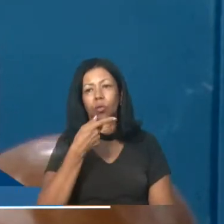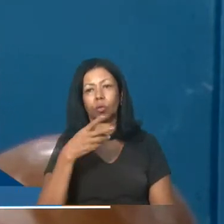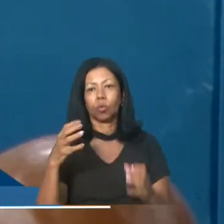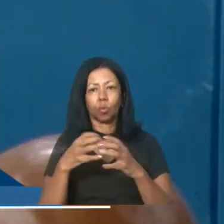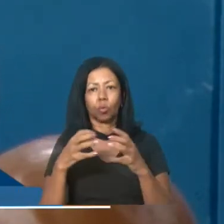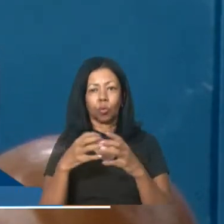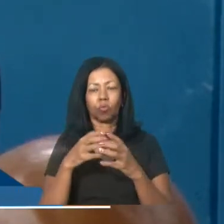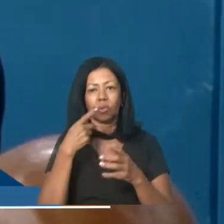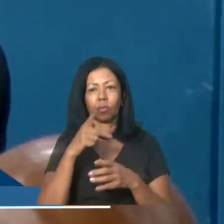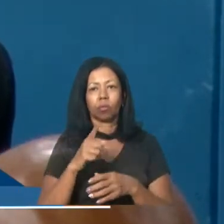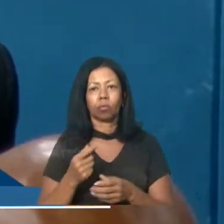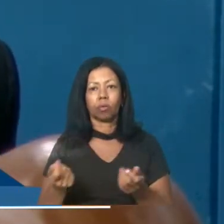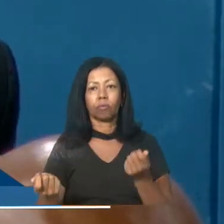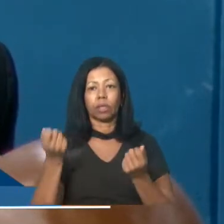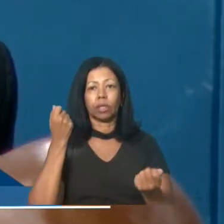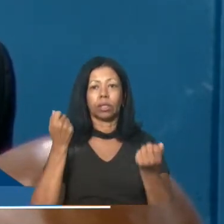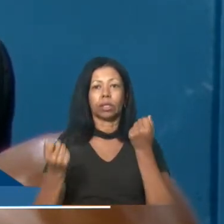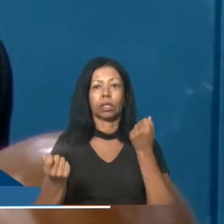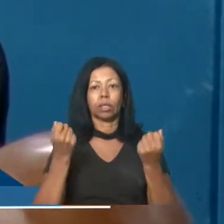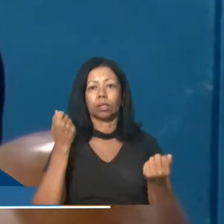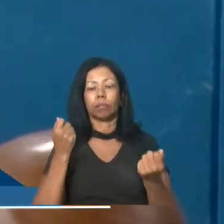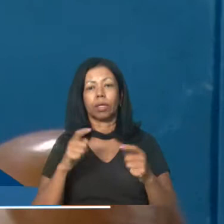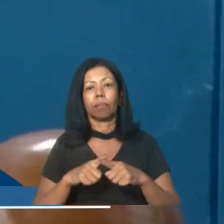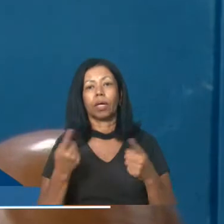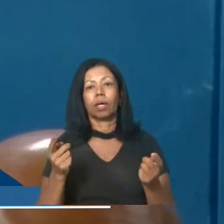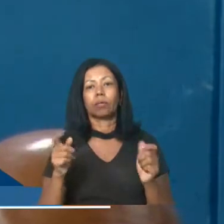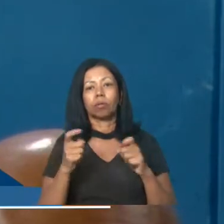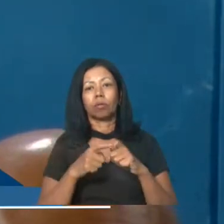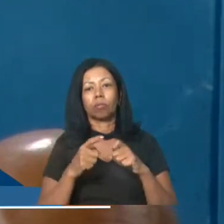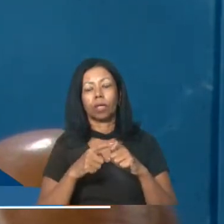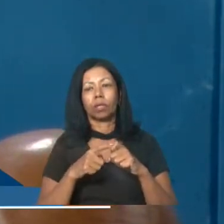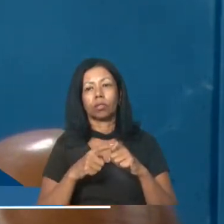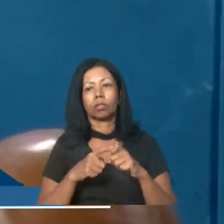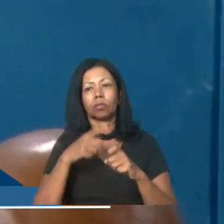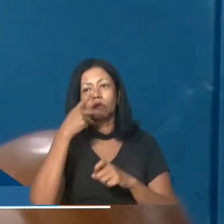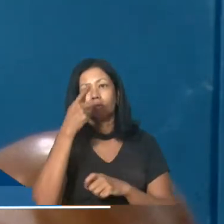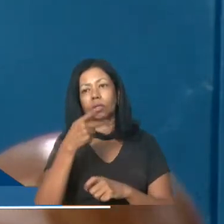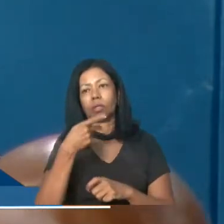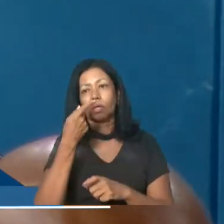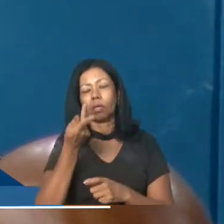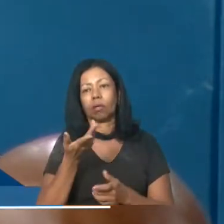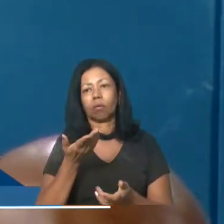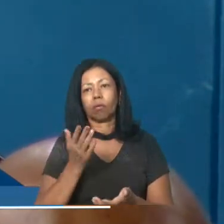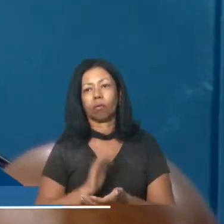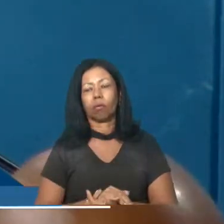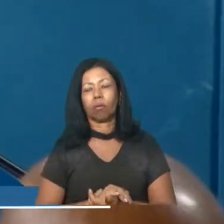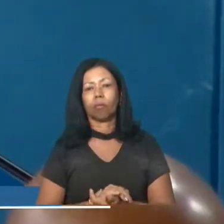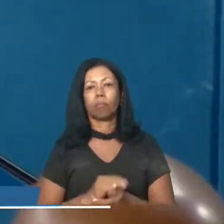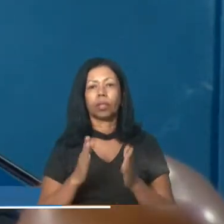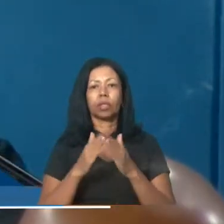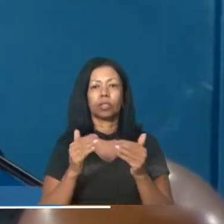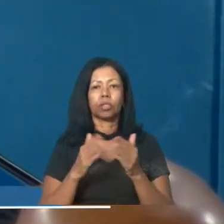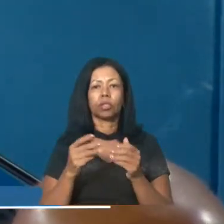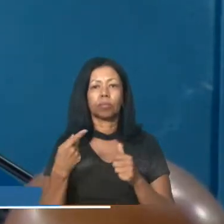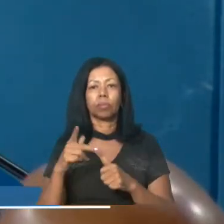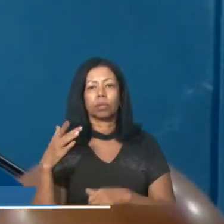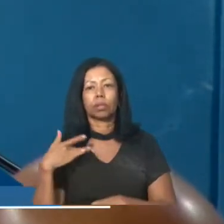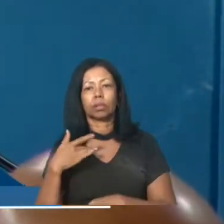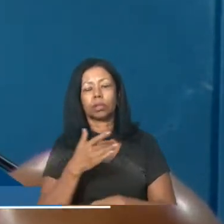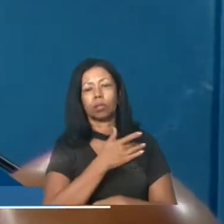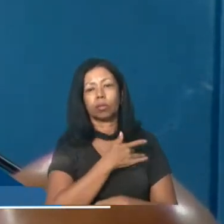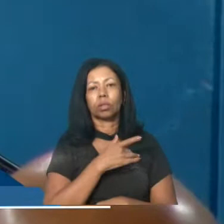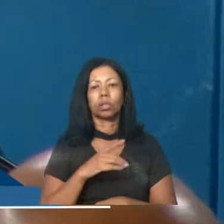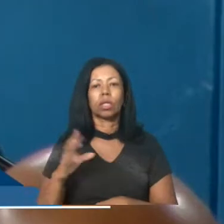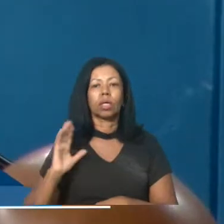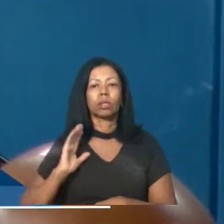fiz academia, mas o meu médico me indicou por questão de saúde, eu entrei e já me deram um currículo. A cidade não tem emprego, não tem lazer, não tem segurança,